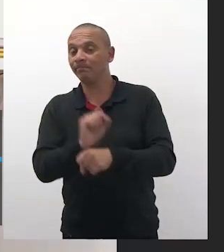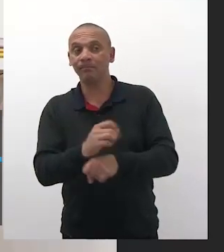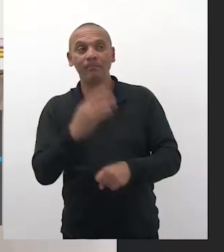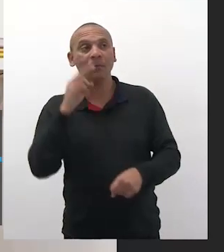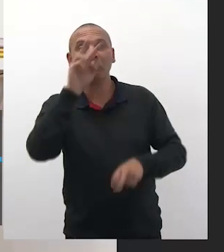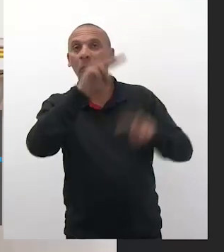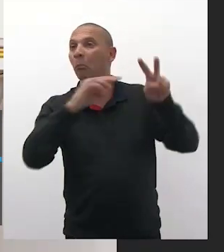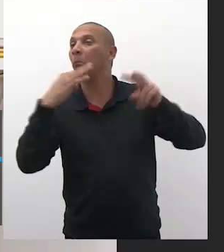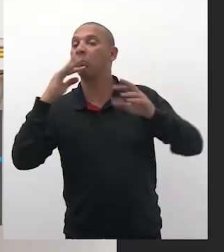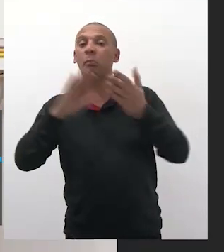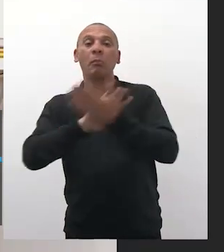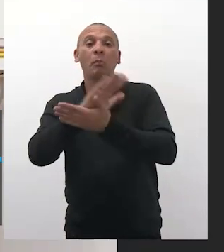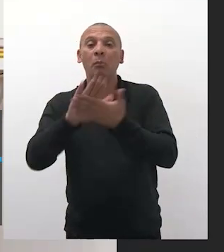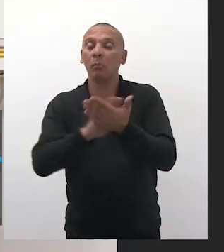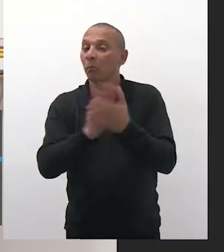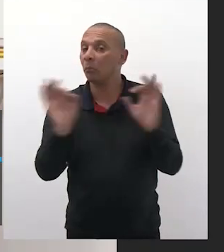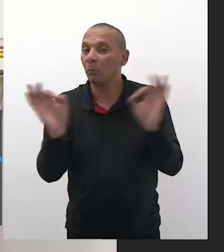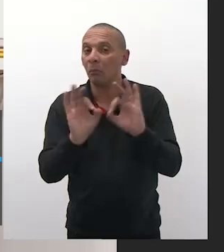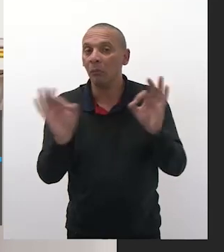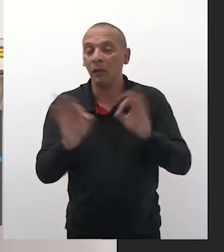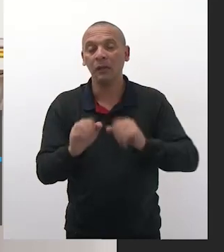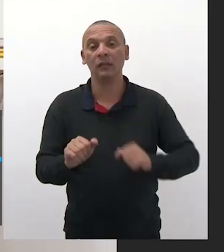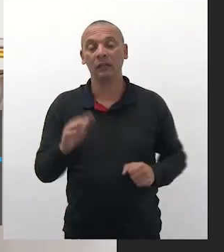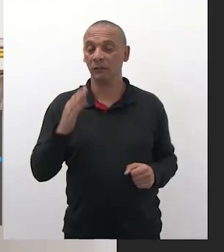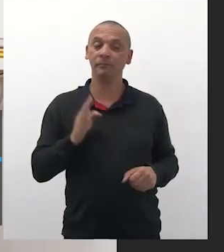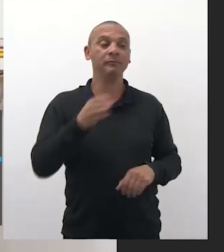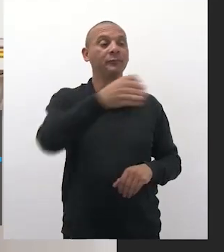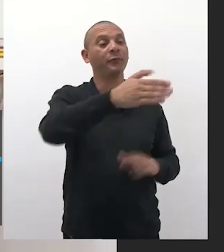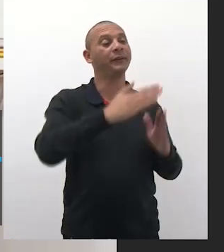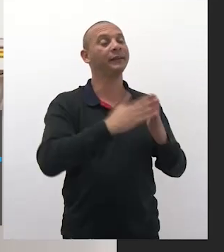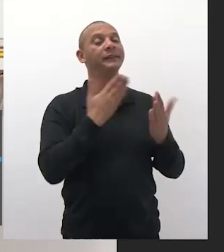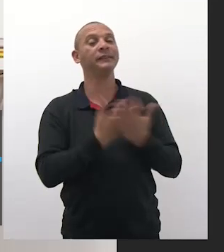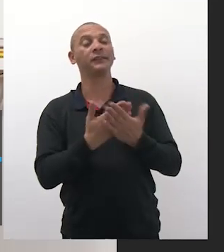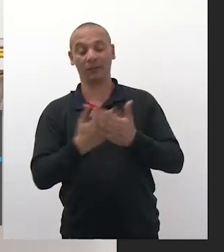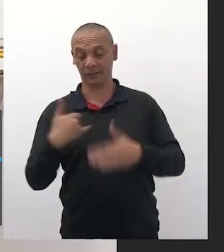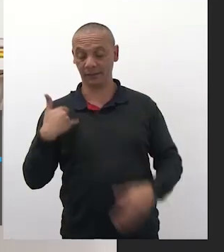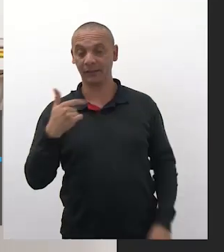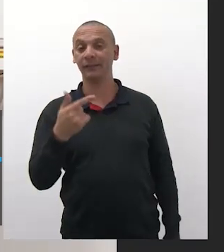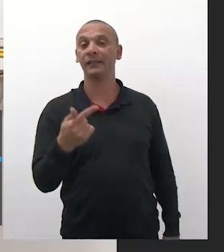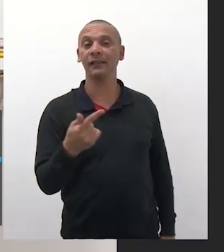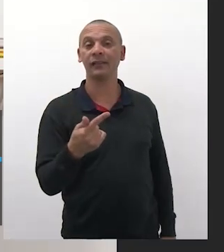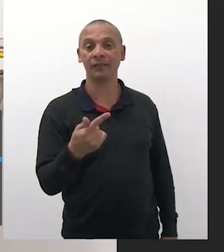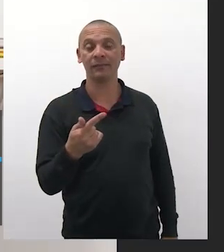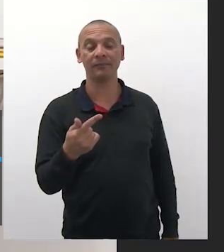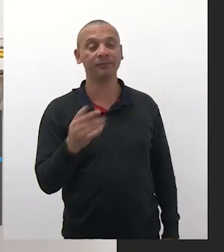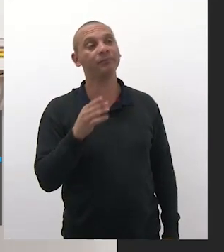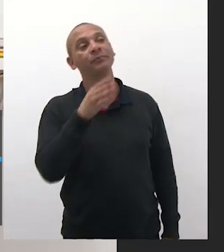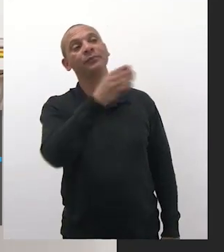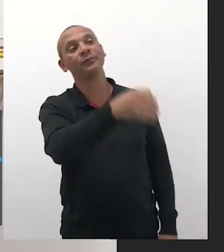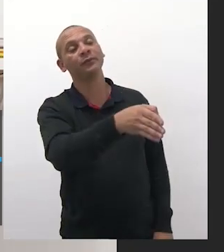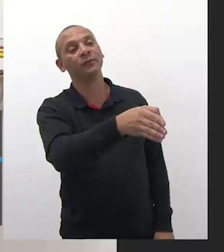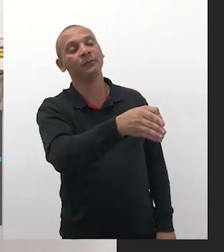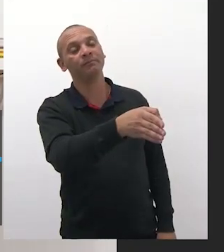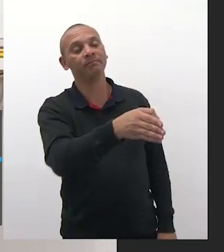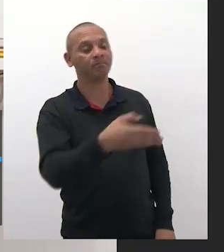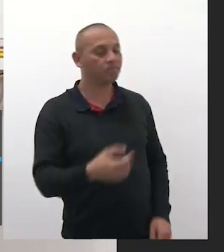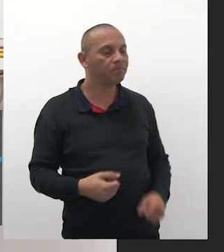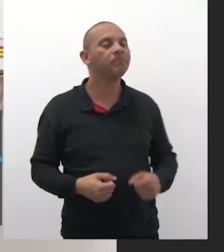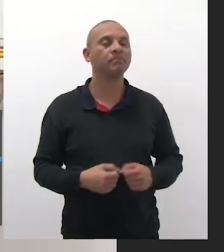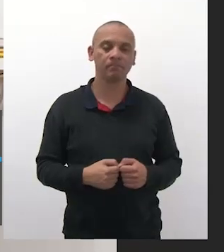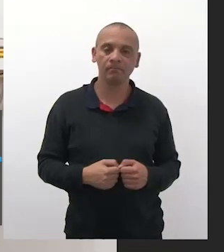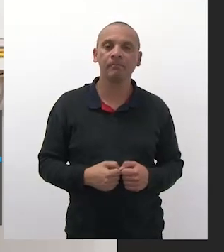conhecia, não sabia como que era. E fui para a escola aos 7 anos. Cheguei na escola,